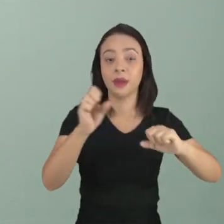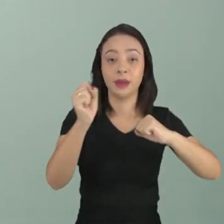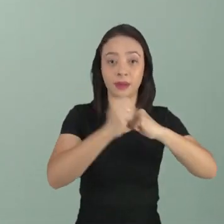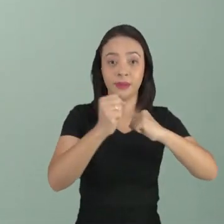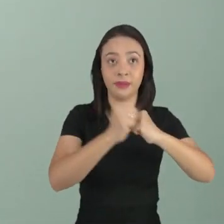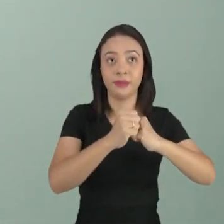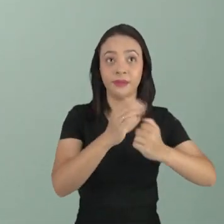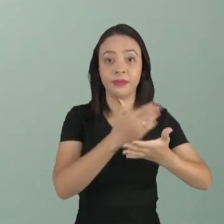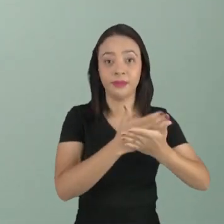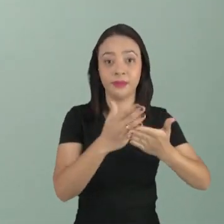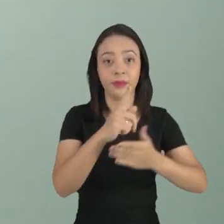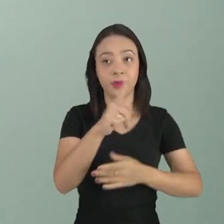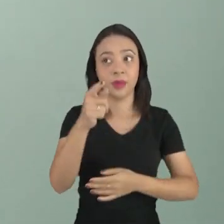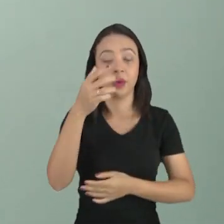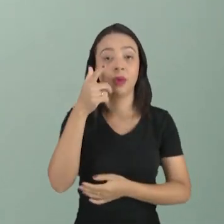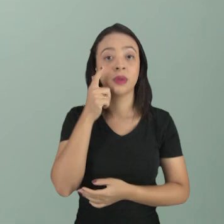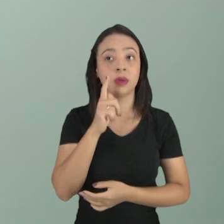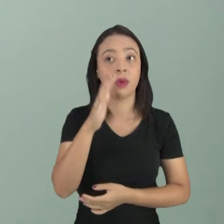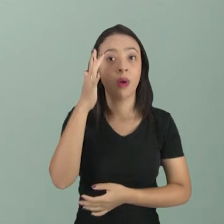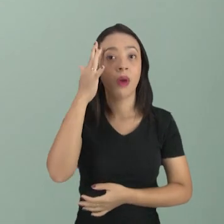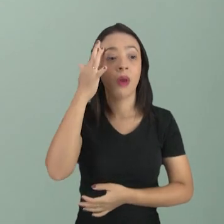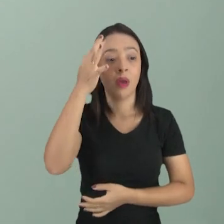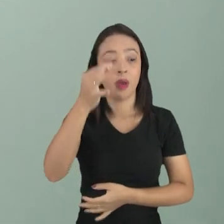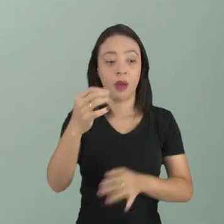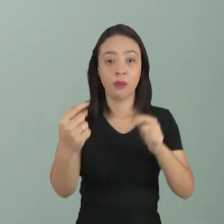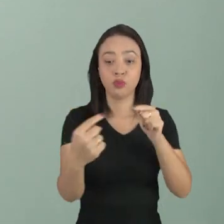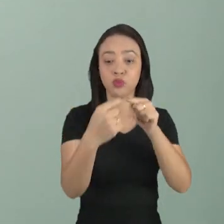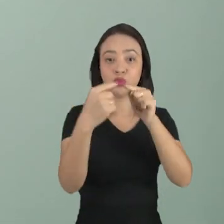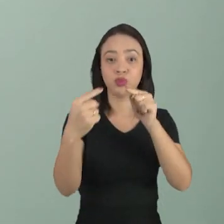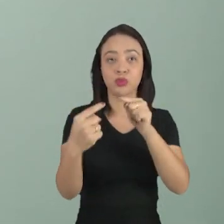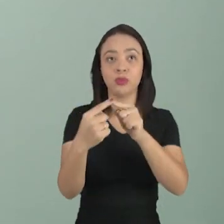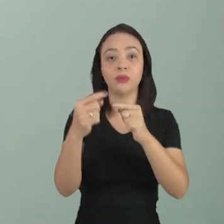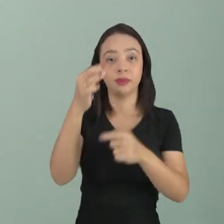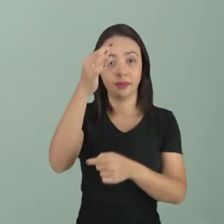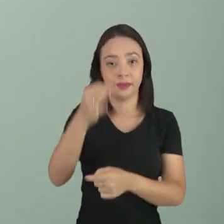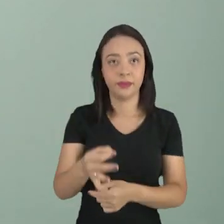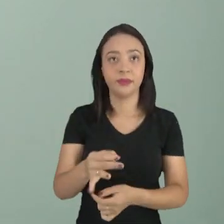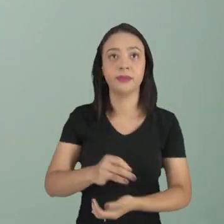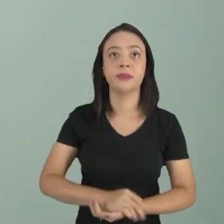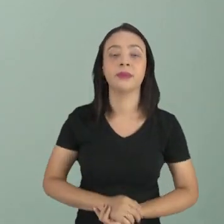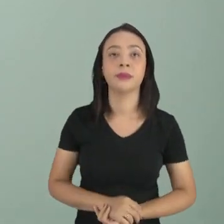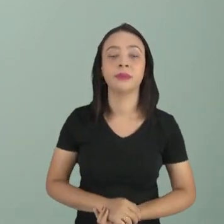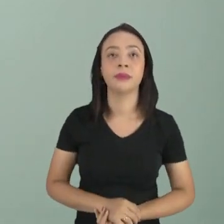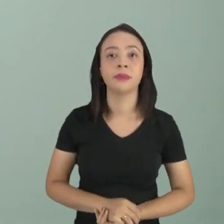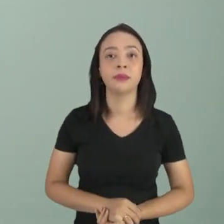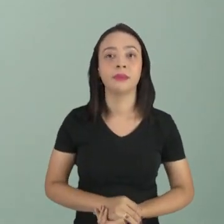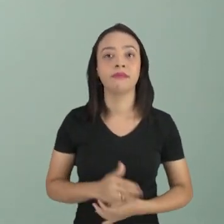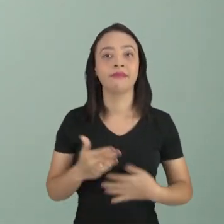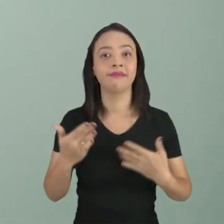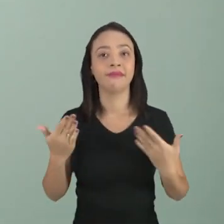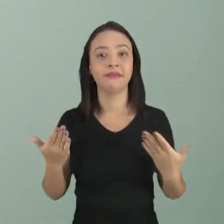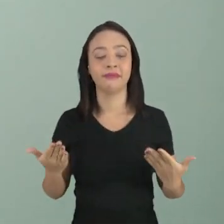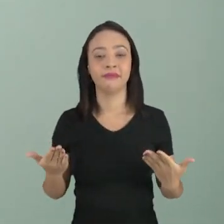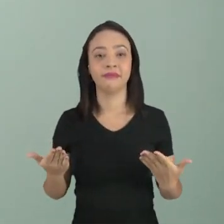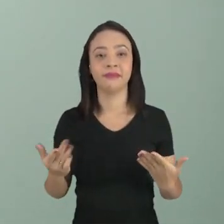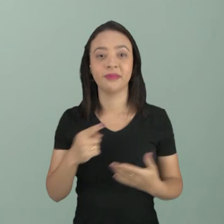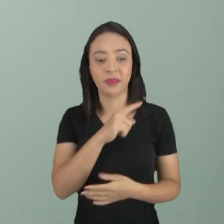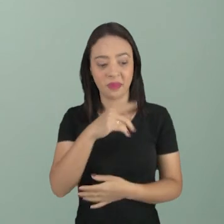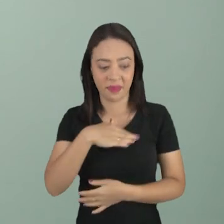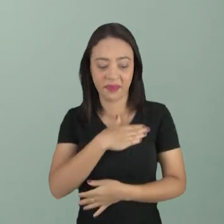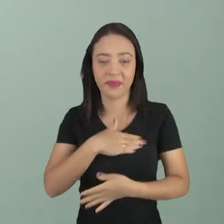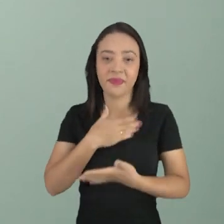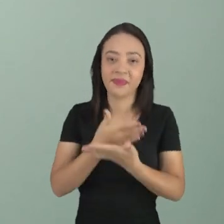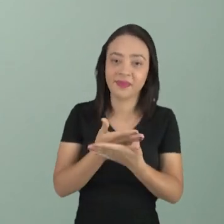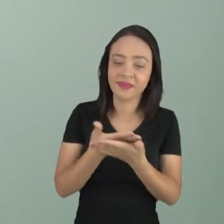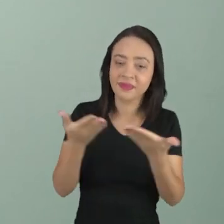começa, para vocês associarem aí com o artigo correto, ok? É isso, pessoal. Espero que vocês tenham gostado